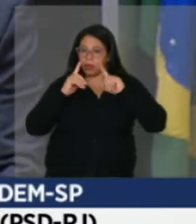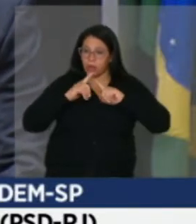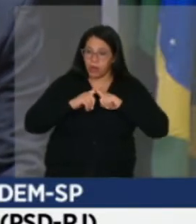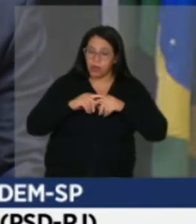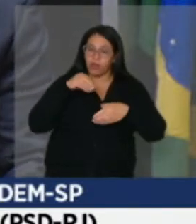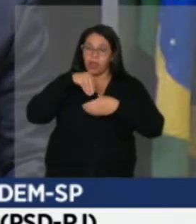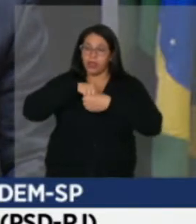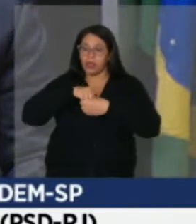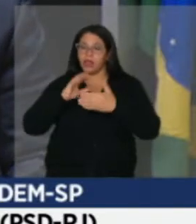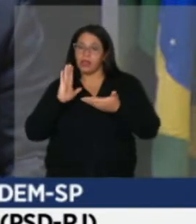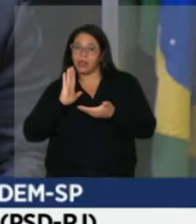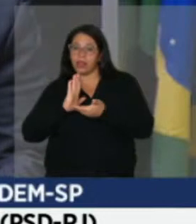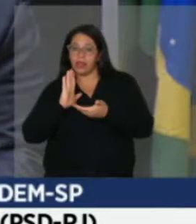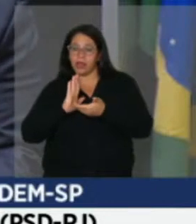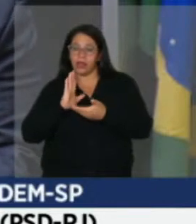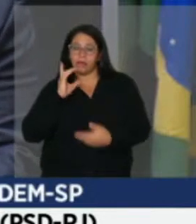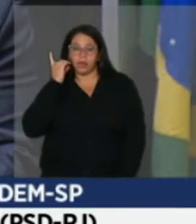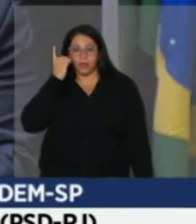Deputados